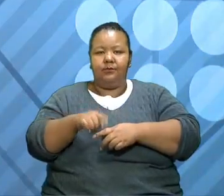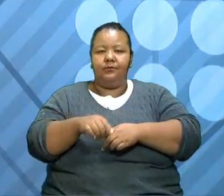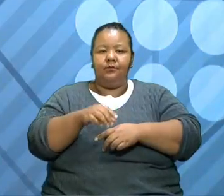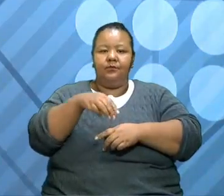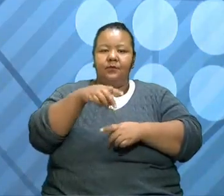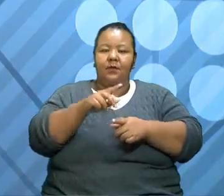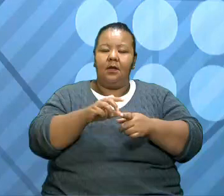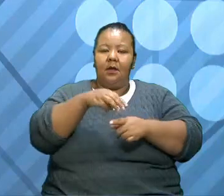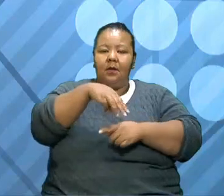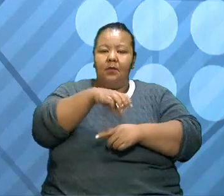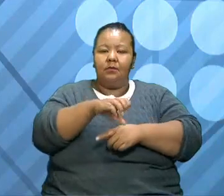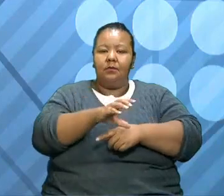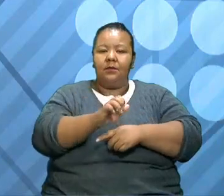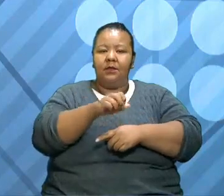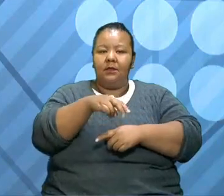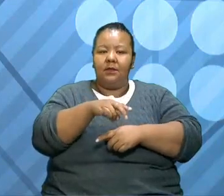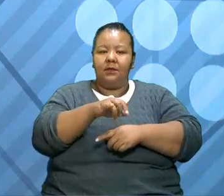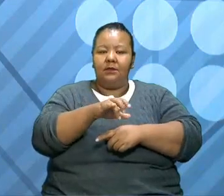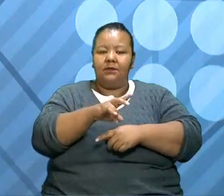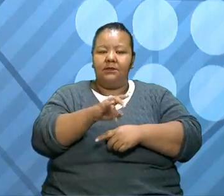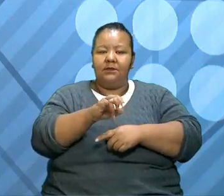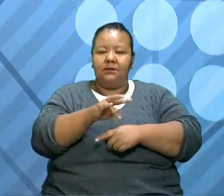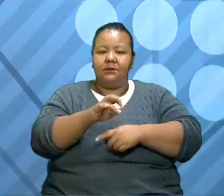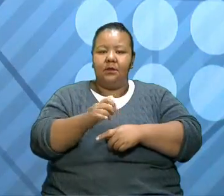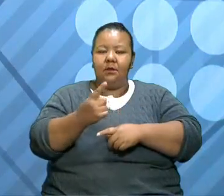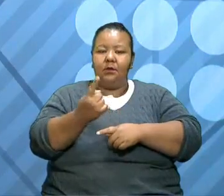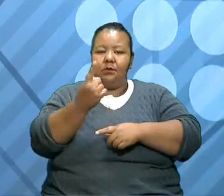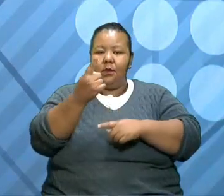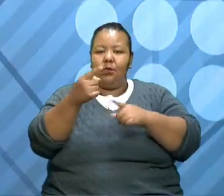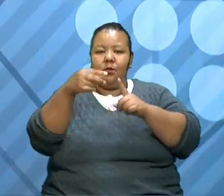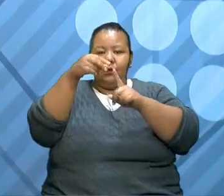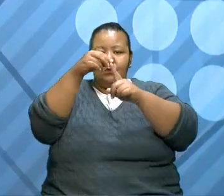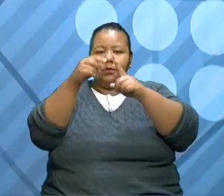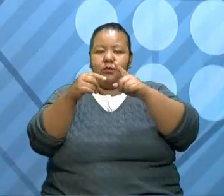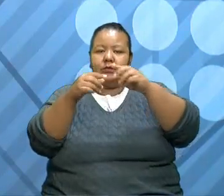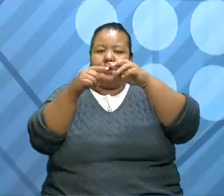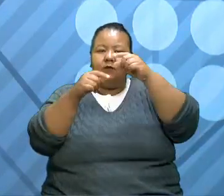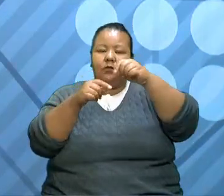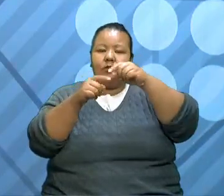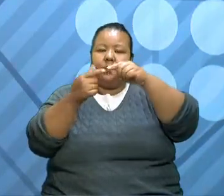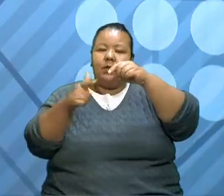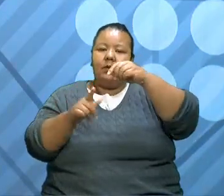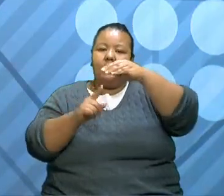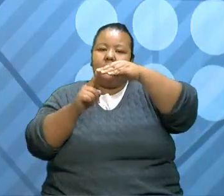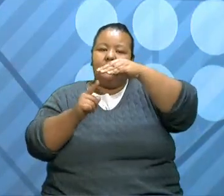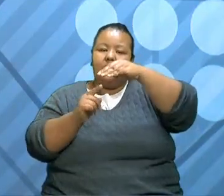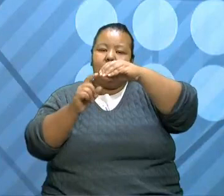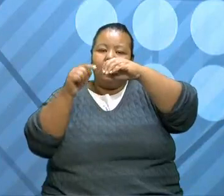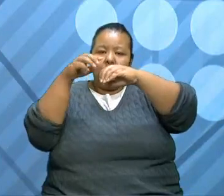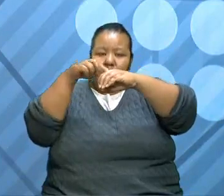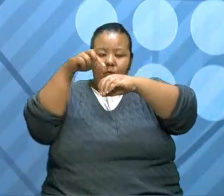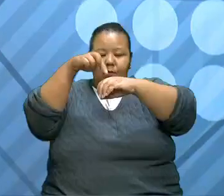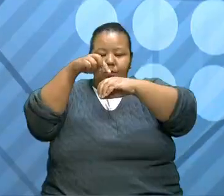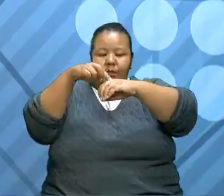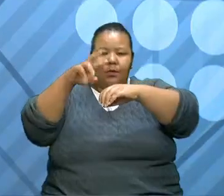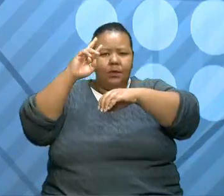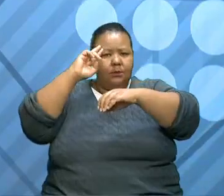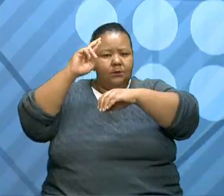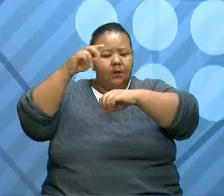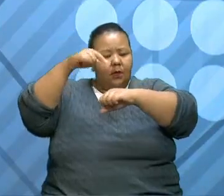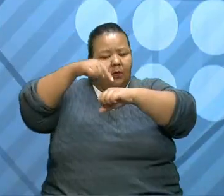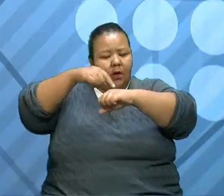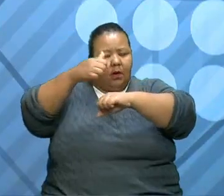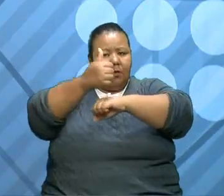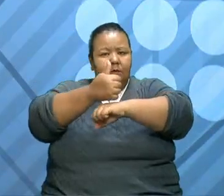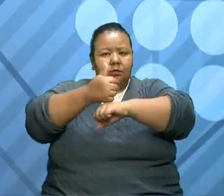e a partir dela eu vou ramificando quem vai tomar a decisão. Então, eu tenho ela como tomadora no topo